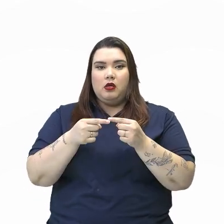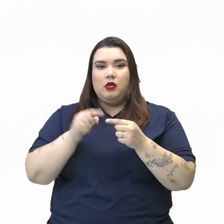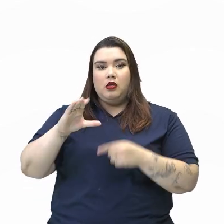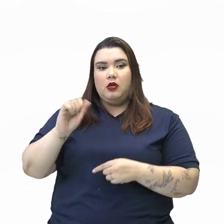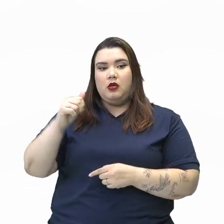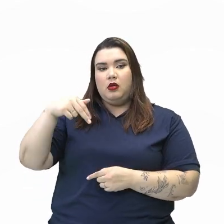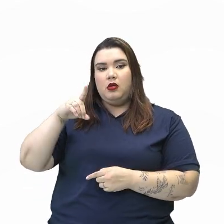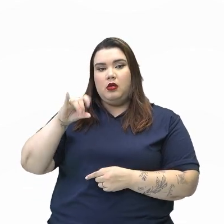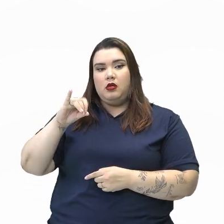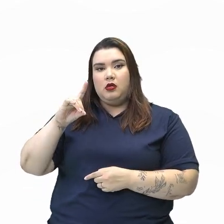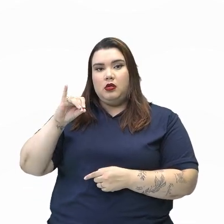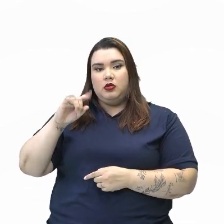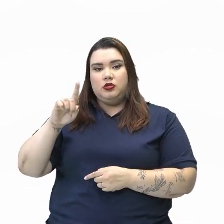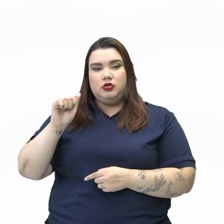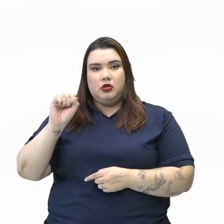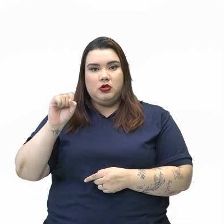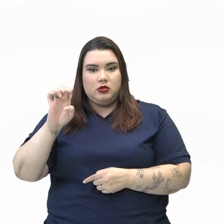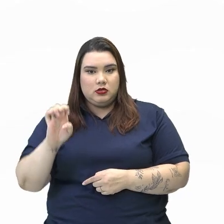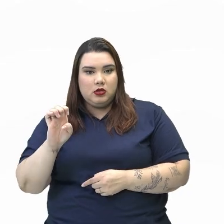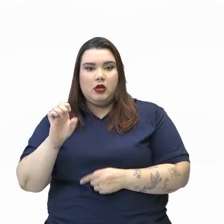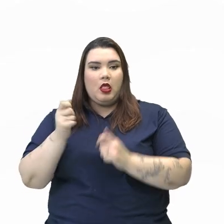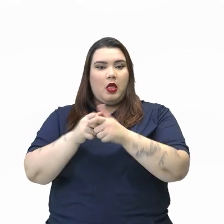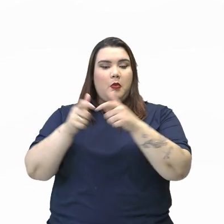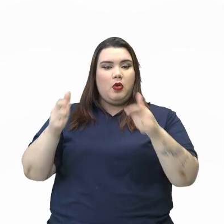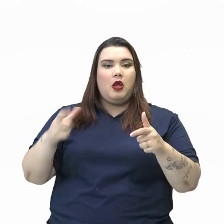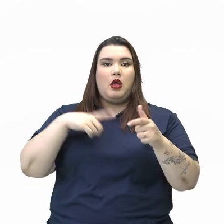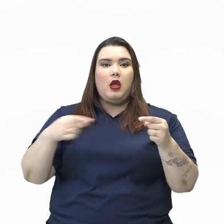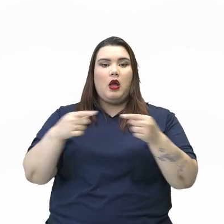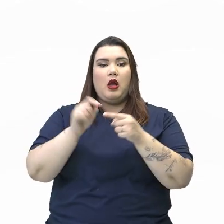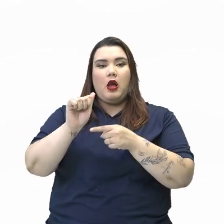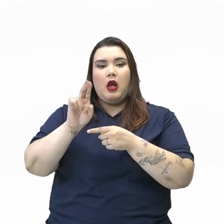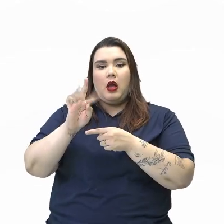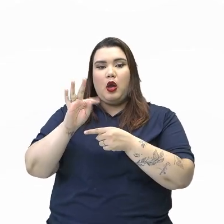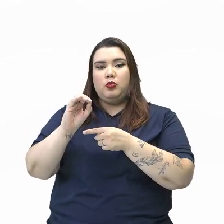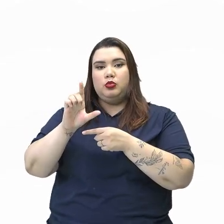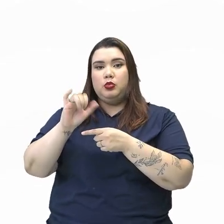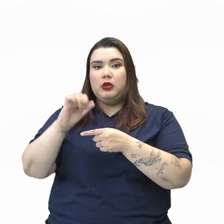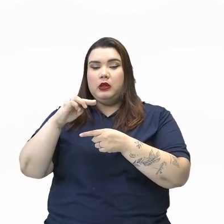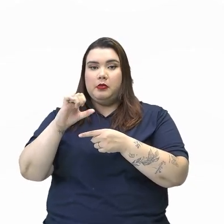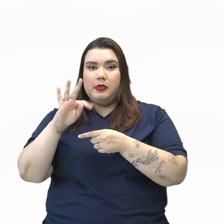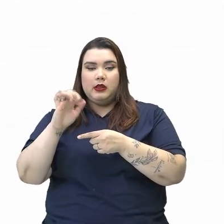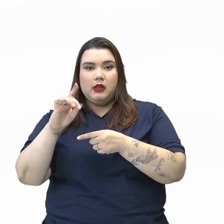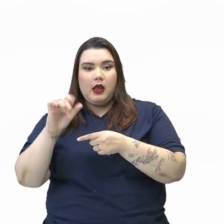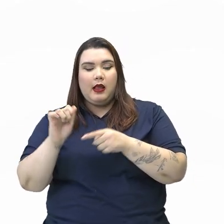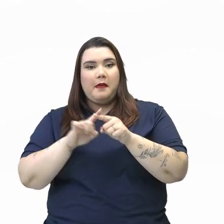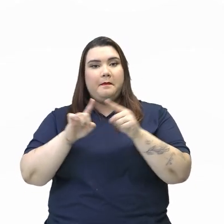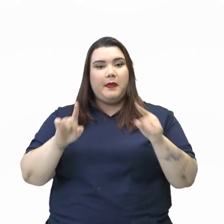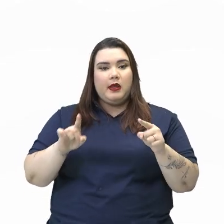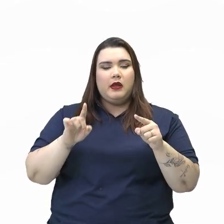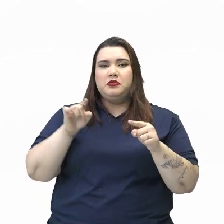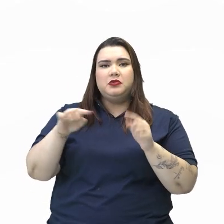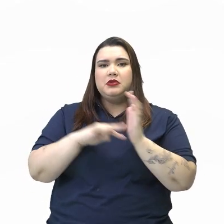a candidíase ela é autolimitada, na maioria dos casos, mas ela vai impactar na qualidade de vida, né? O que é essa